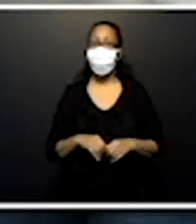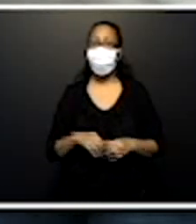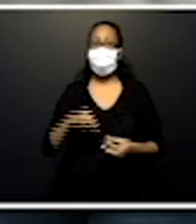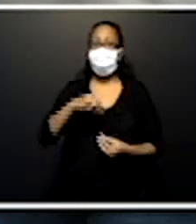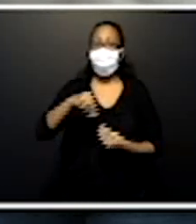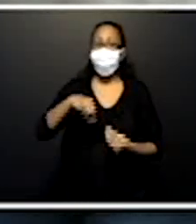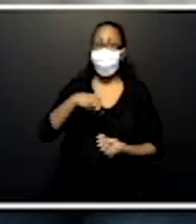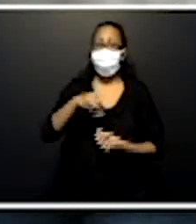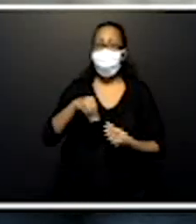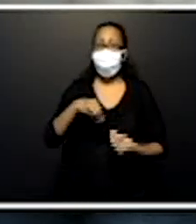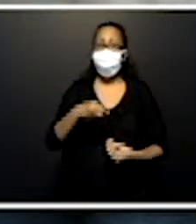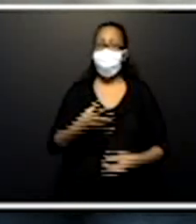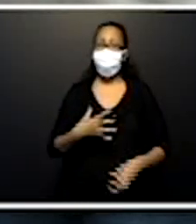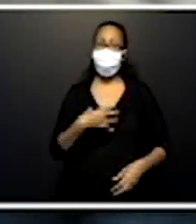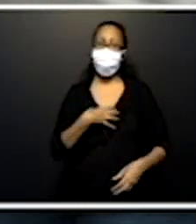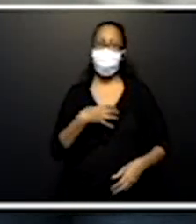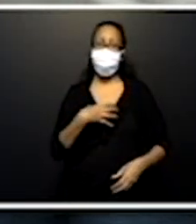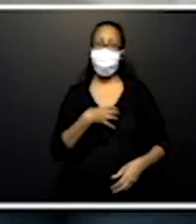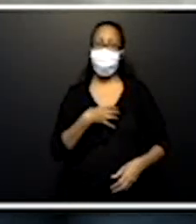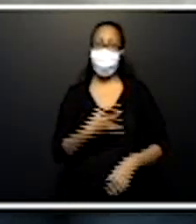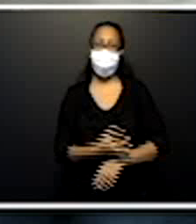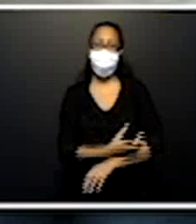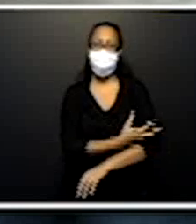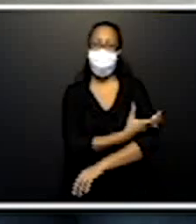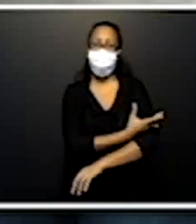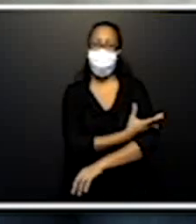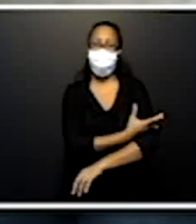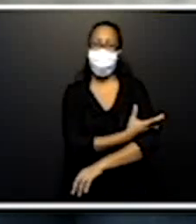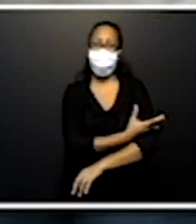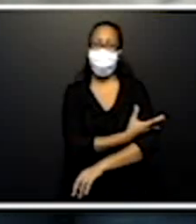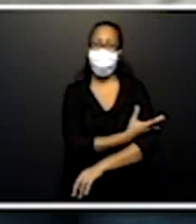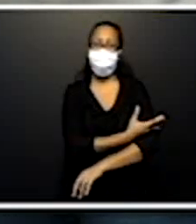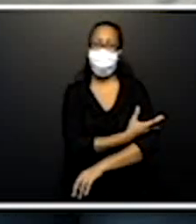mistura de sensações. Mistura